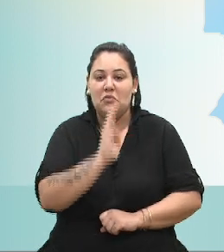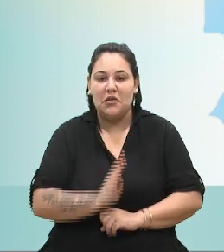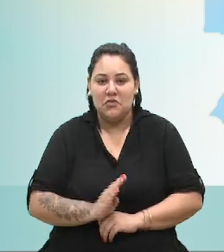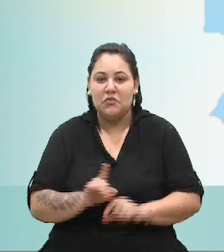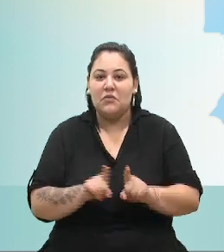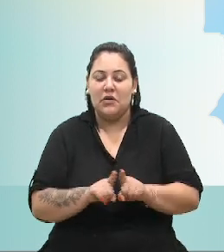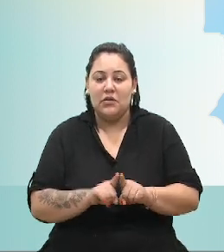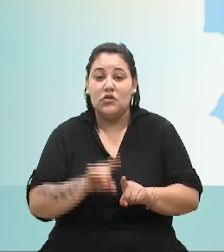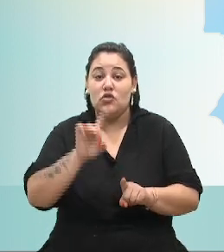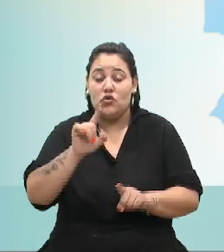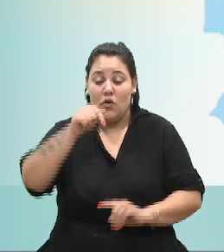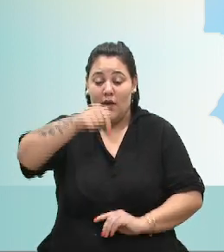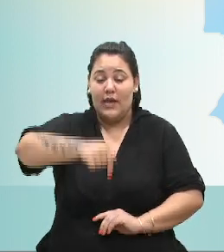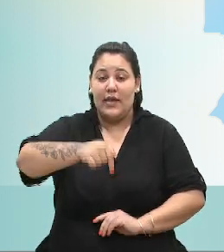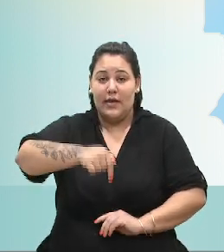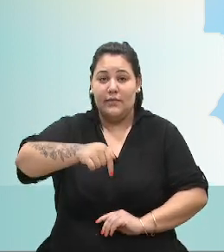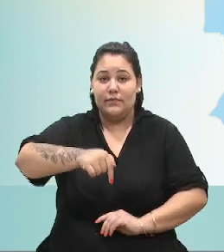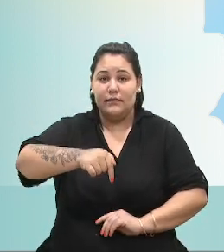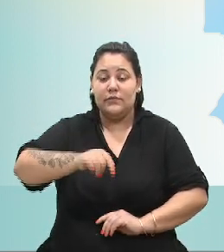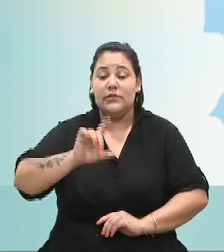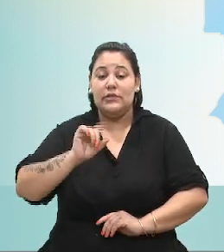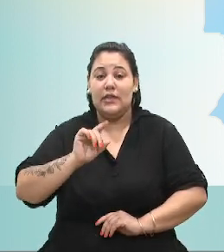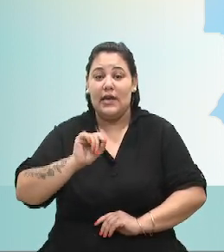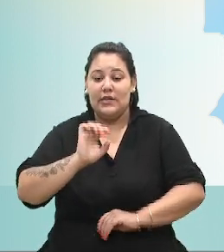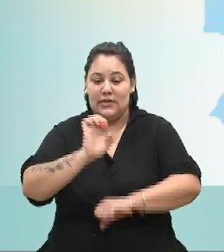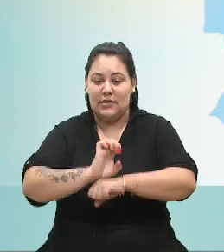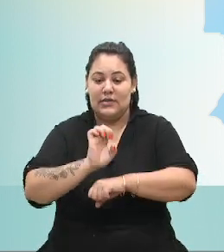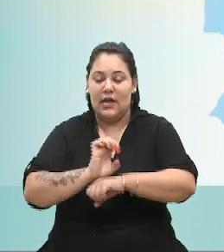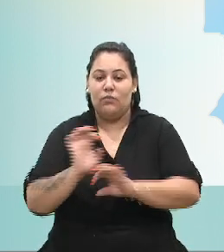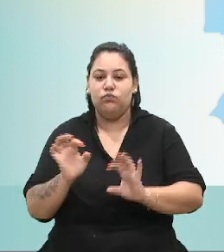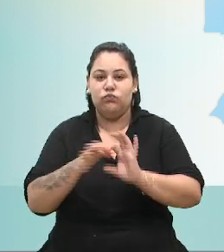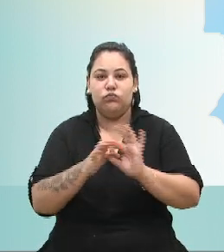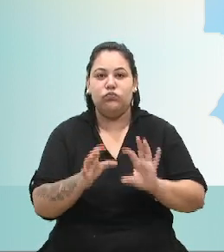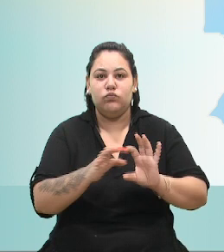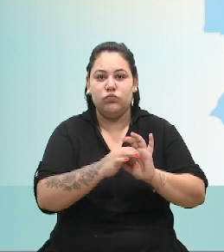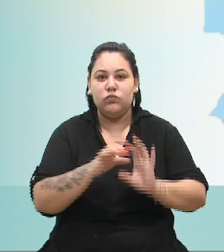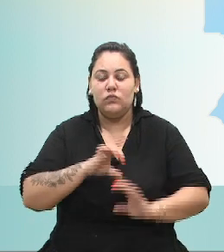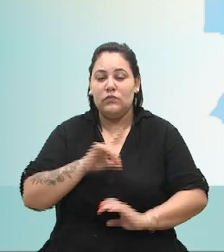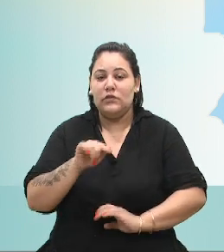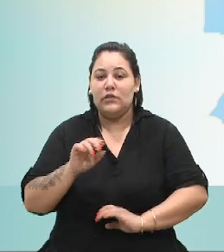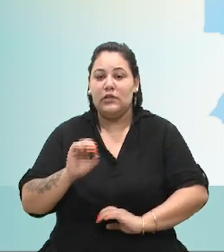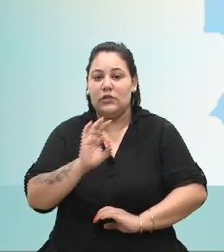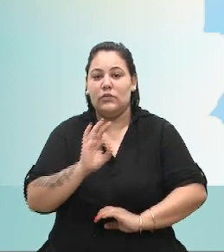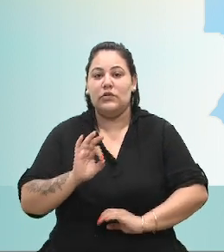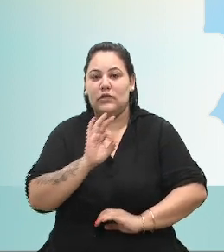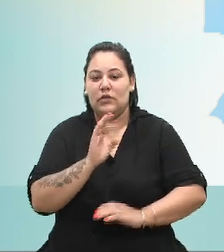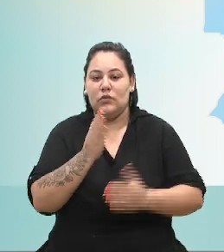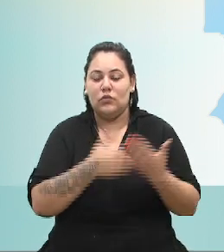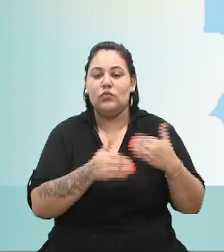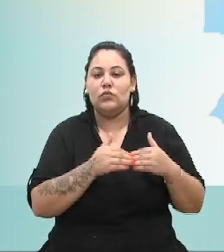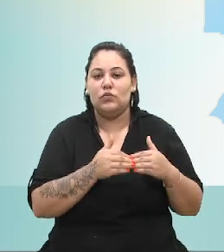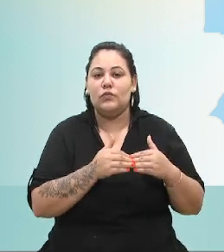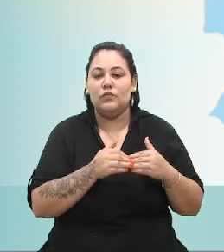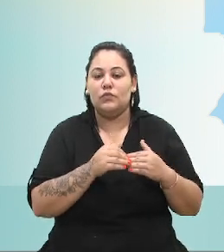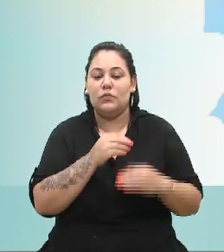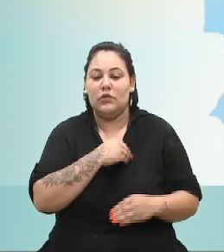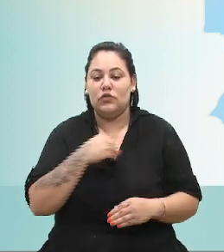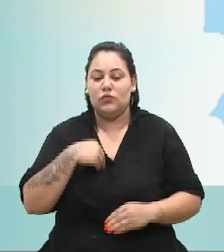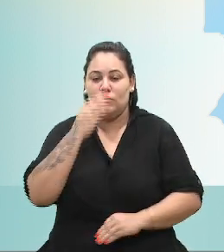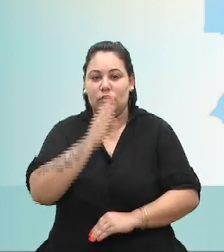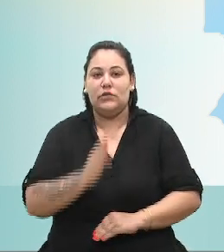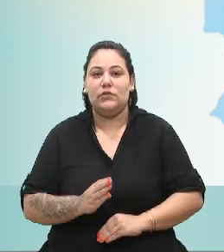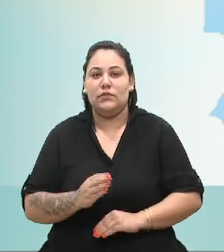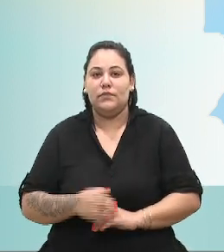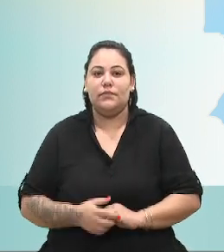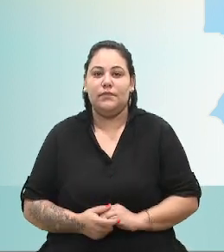esses 10 estados ali elencados vão ter mais de 70% do total de médicos do Brasil. Próximo.